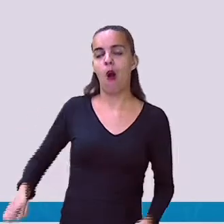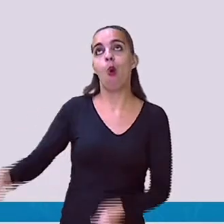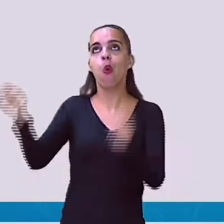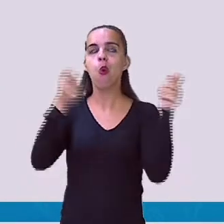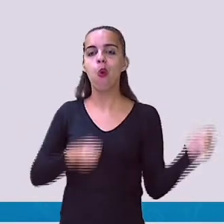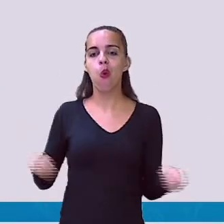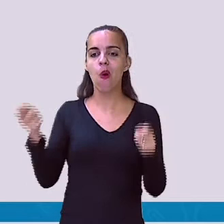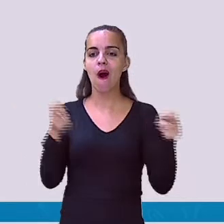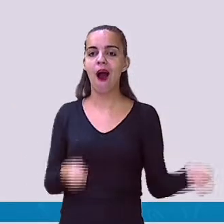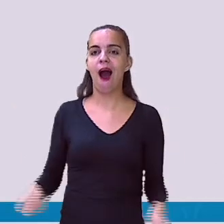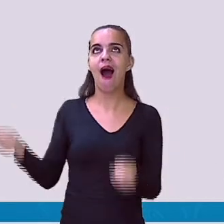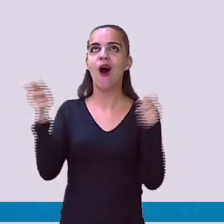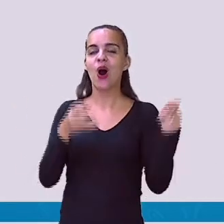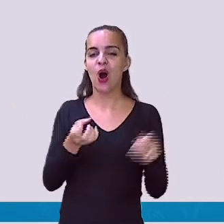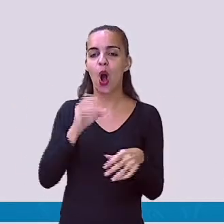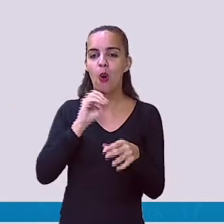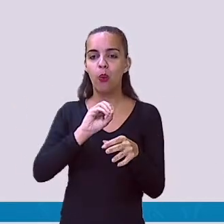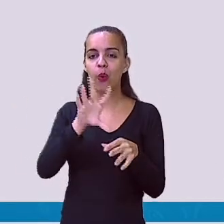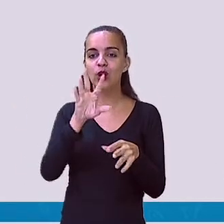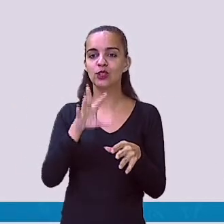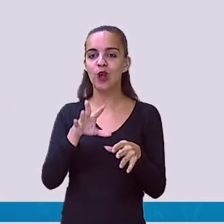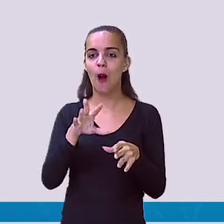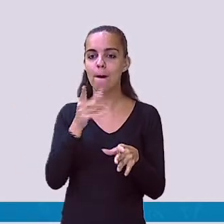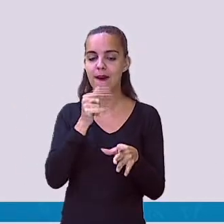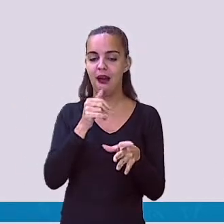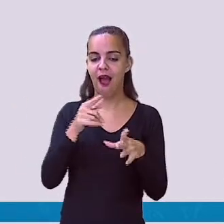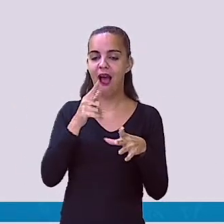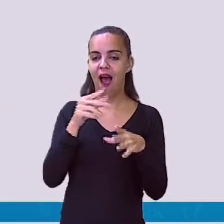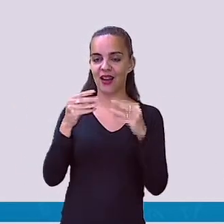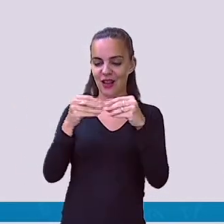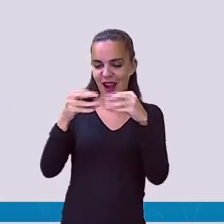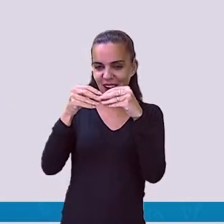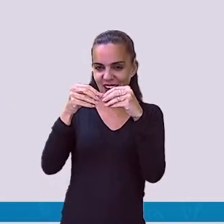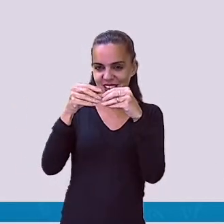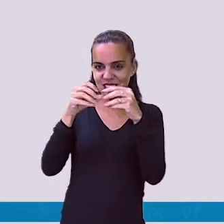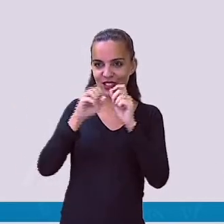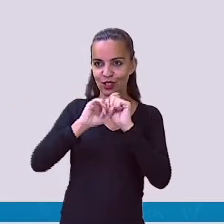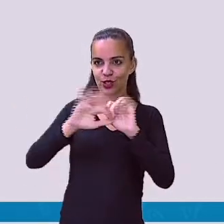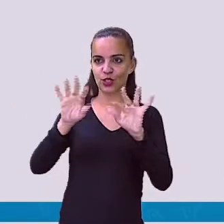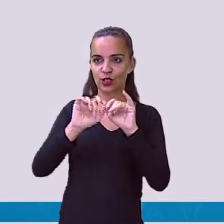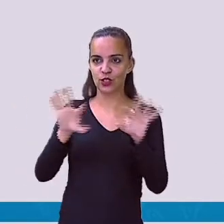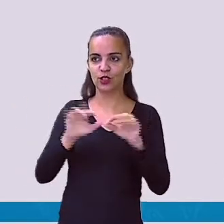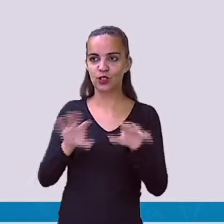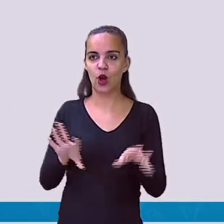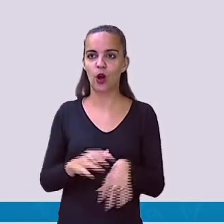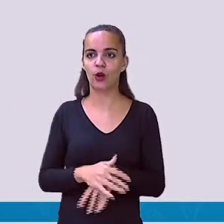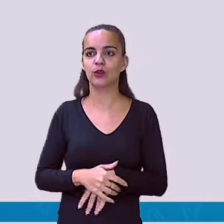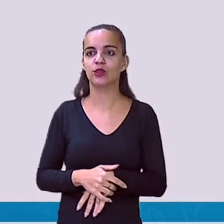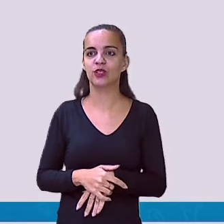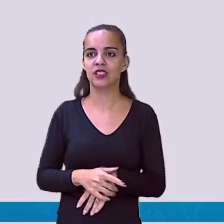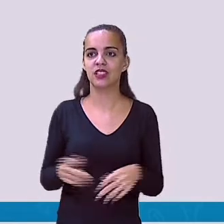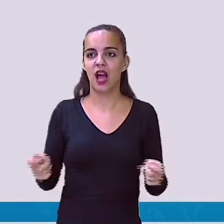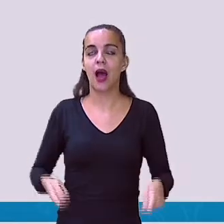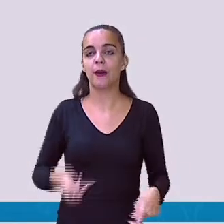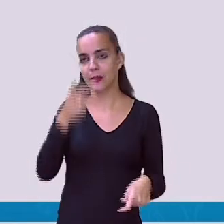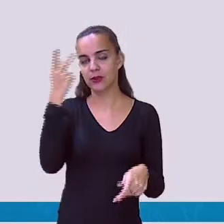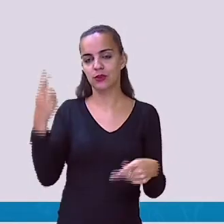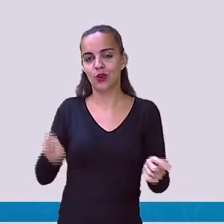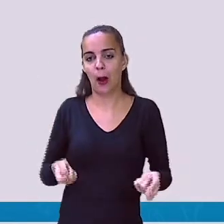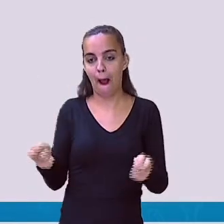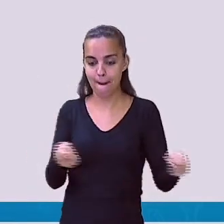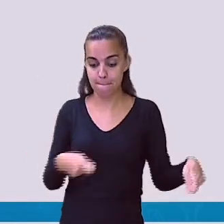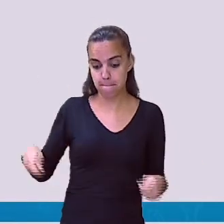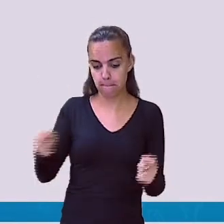muito comum aqui, ó, a pessoa utilizando uma peneira, né? E jogando a mistura